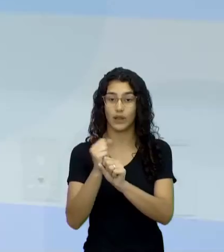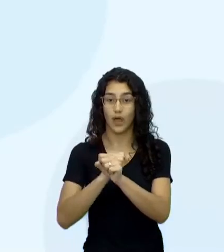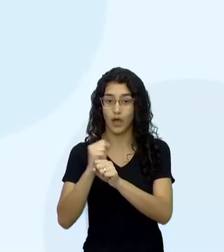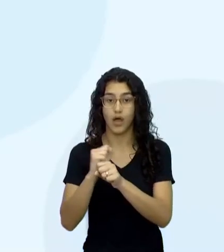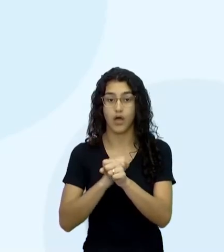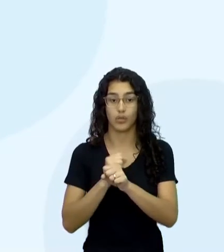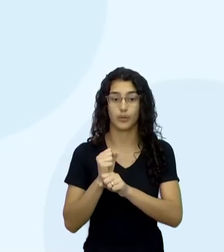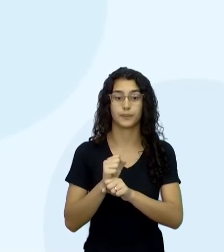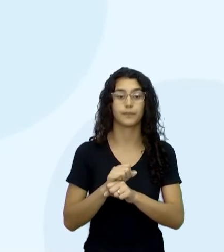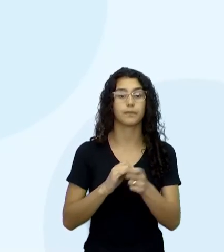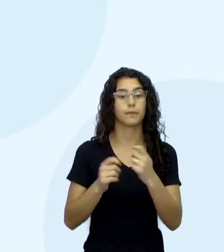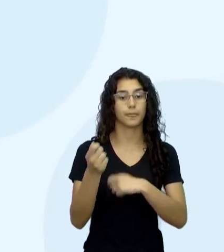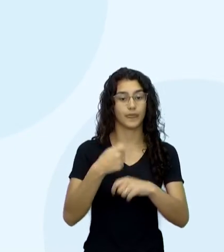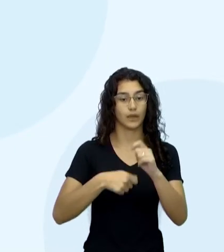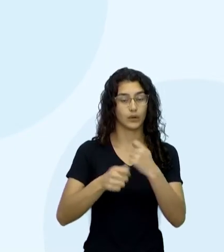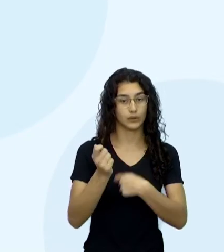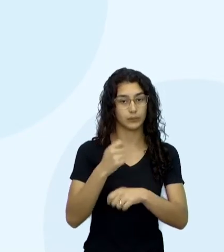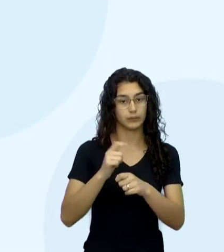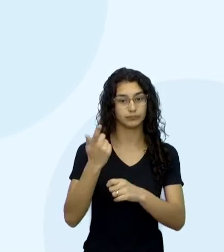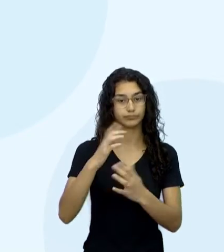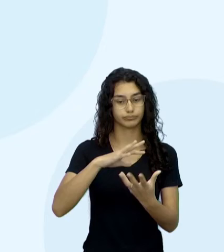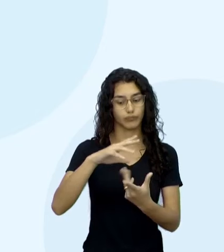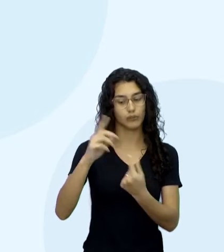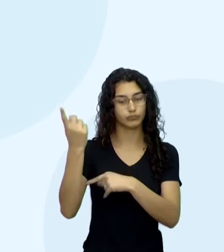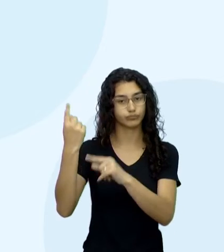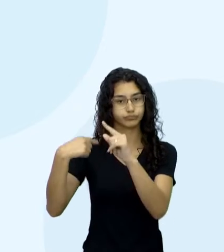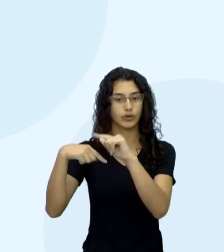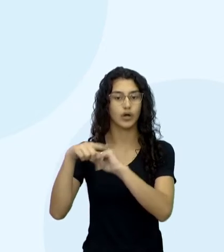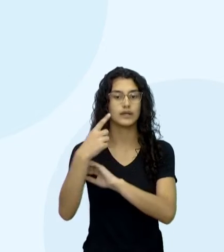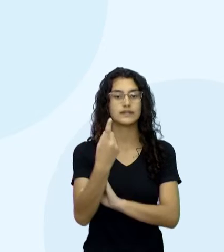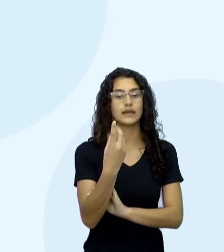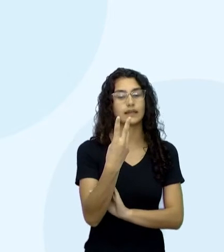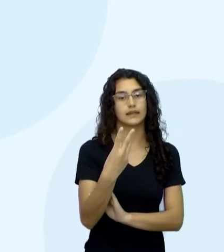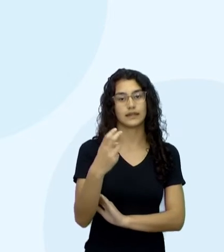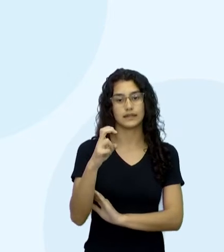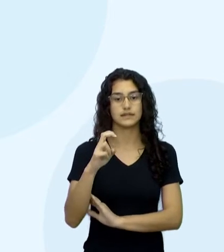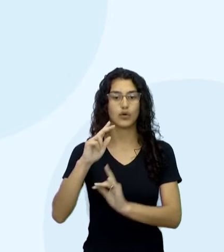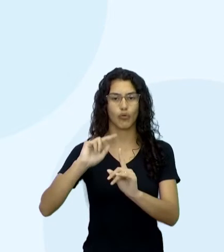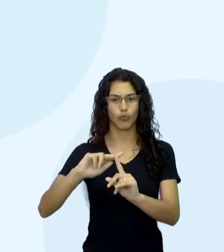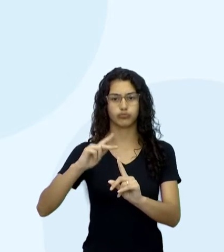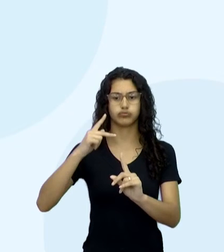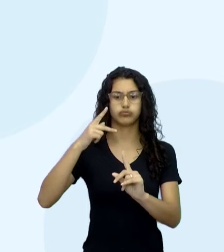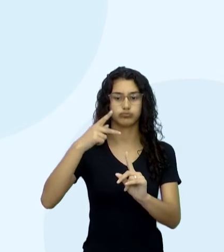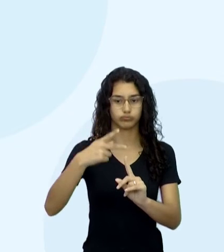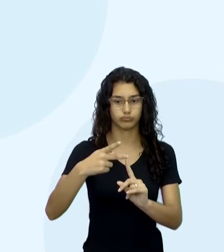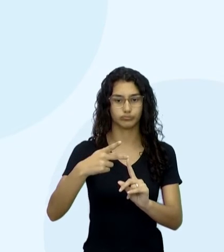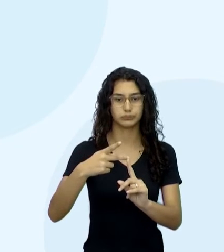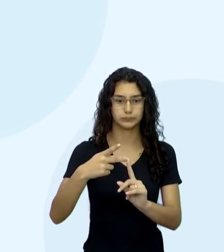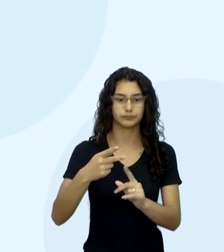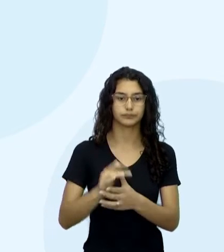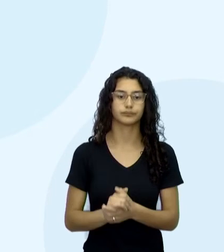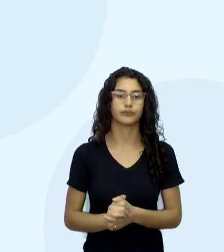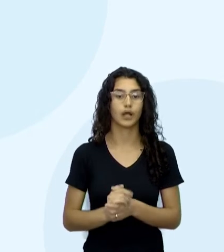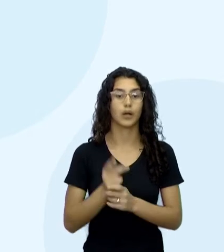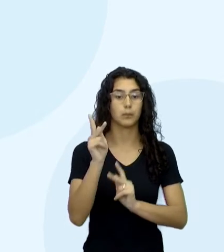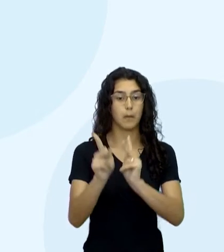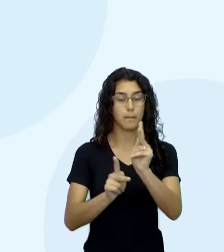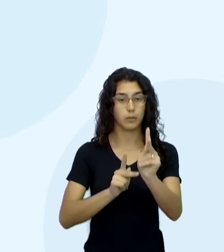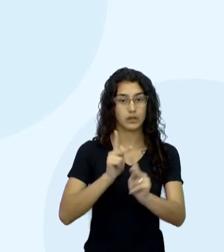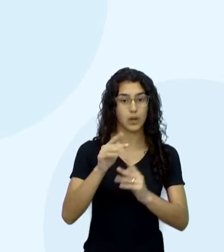Só a economia Global cresceu 135 vezes a